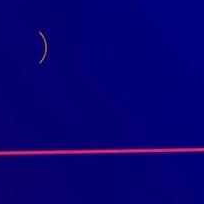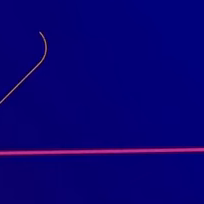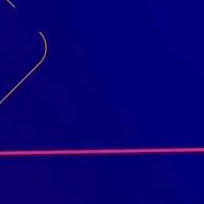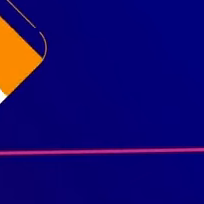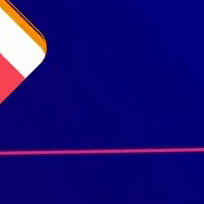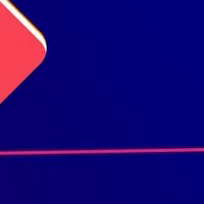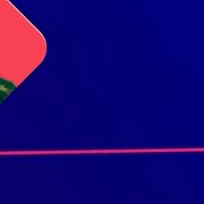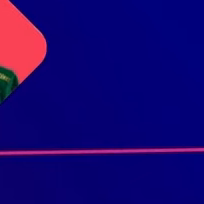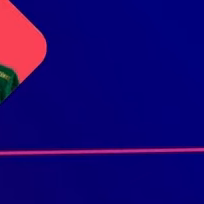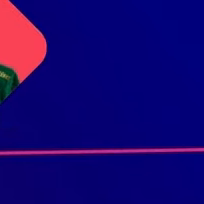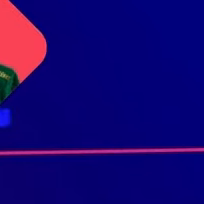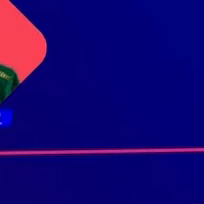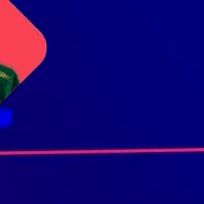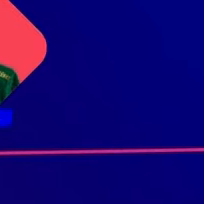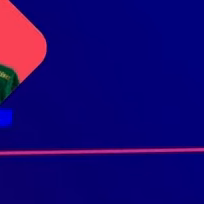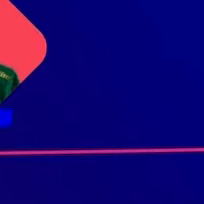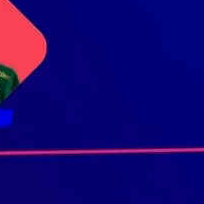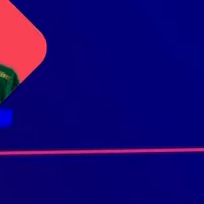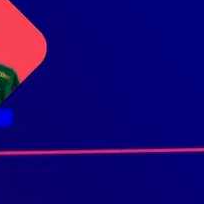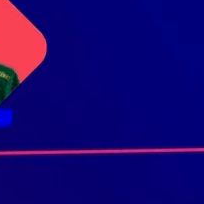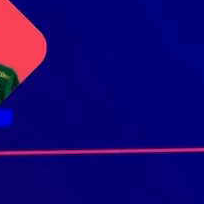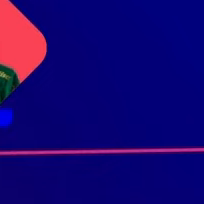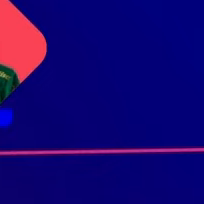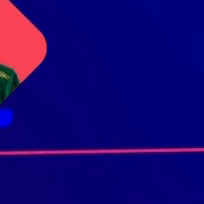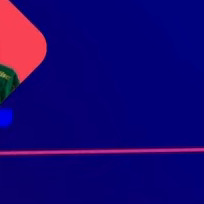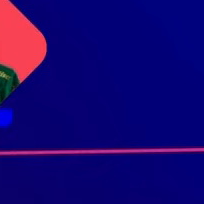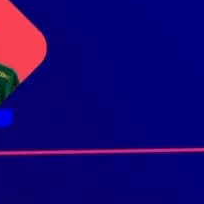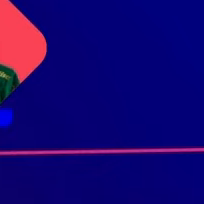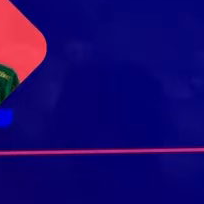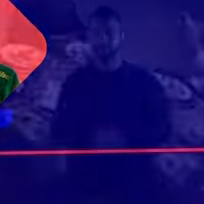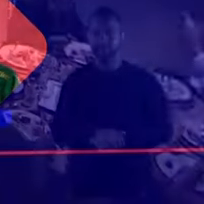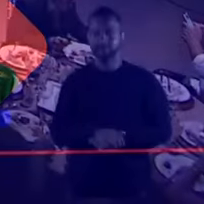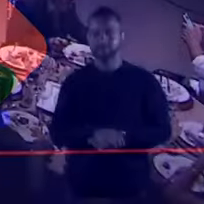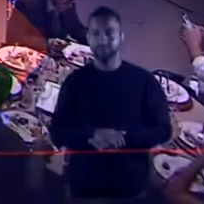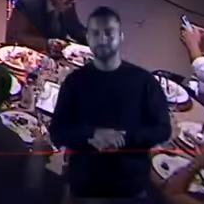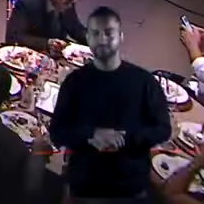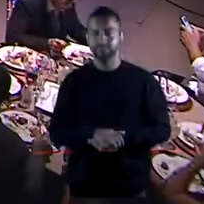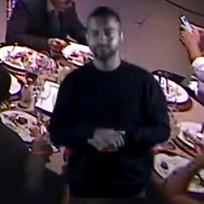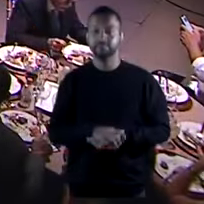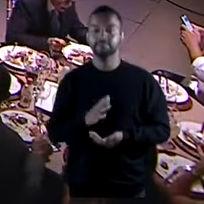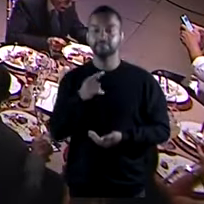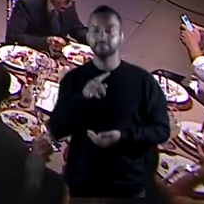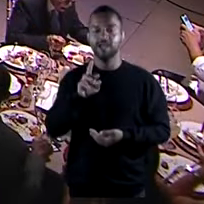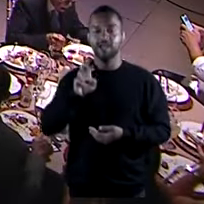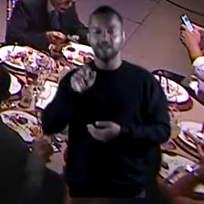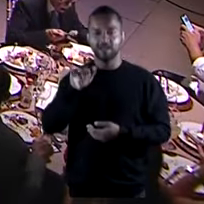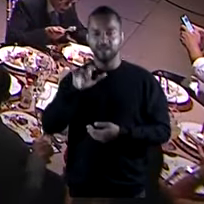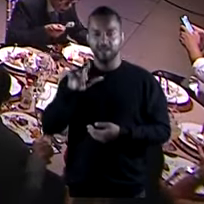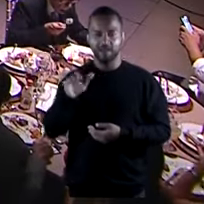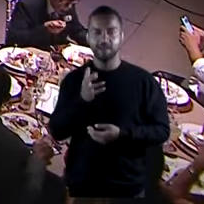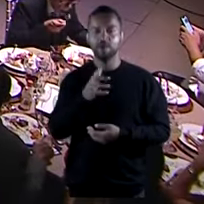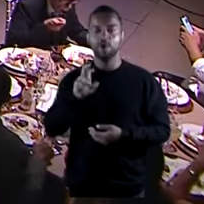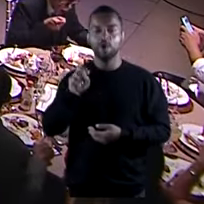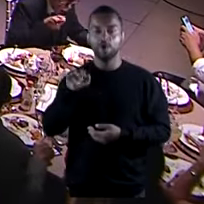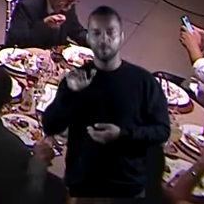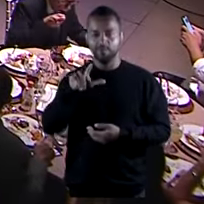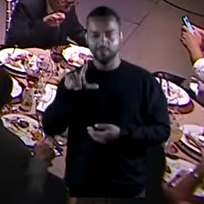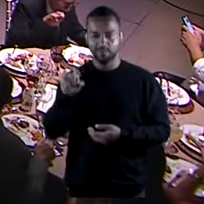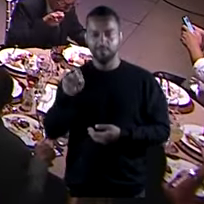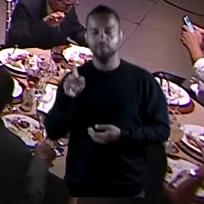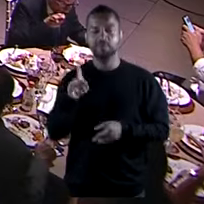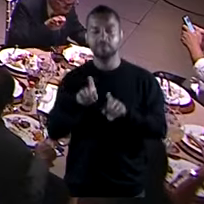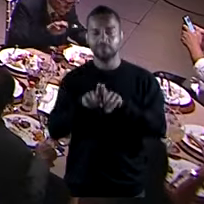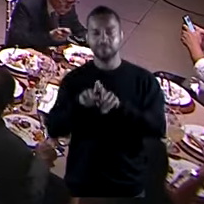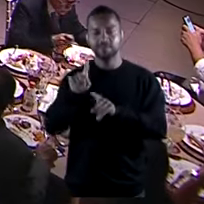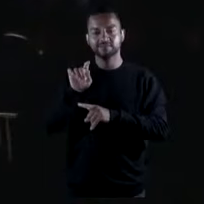Schmidt, Lucas Moura, Marlon, Pablo Maia, Pituca, Rafael Veiga, Ranieri, Rômulo e Zé